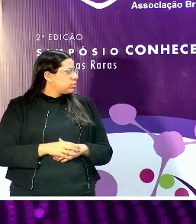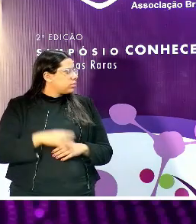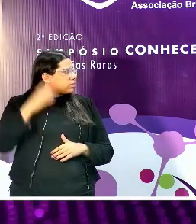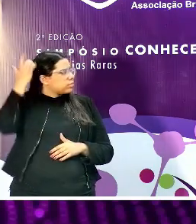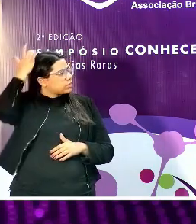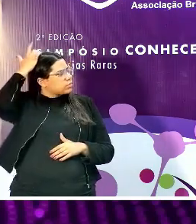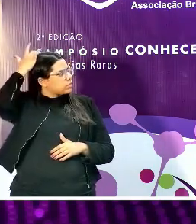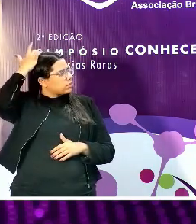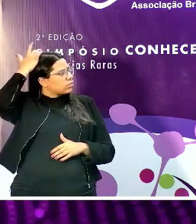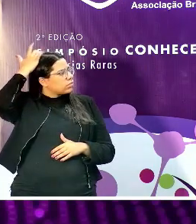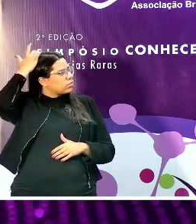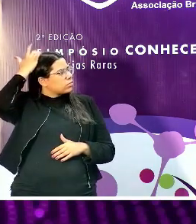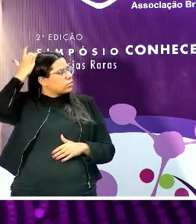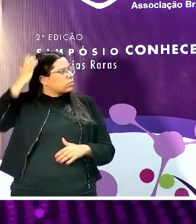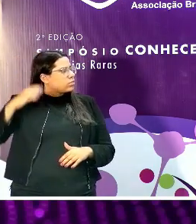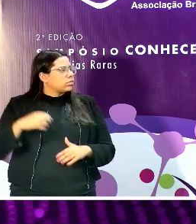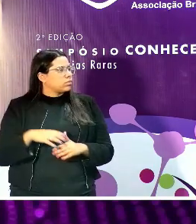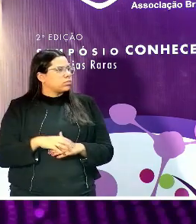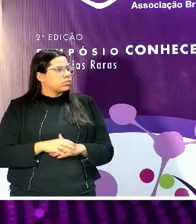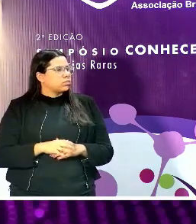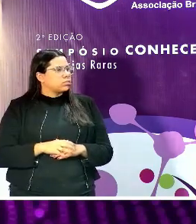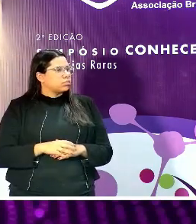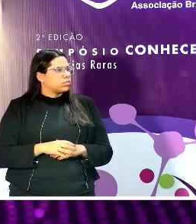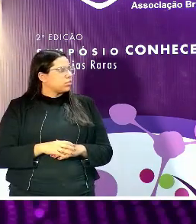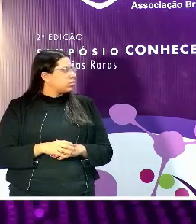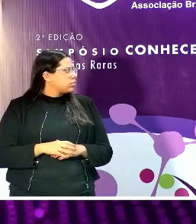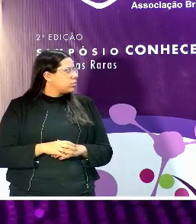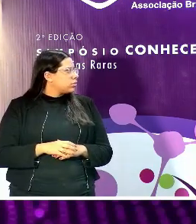Olha o sorteio, prestem atenção no número.